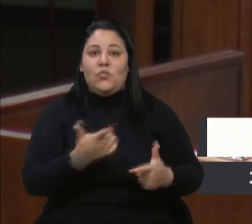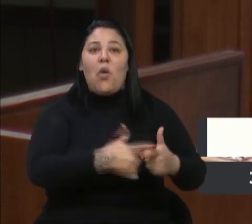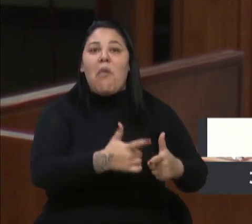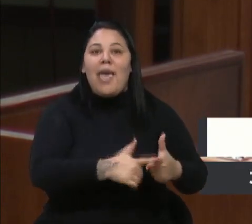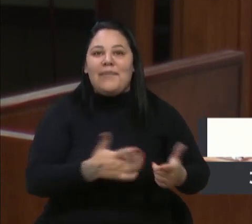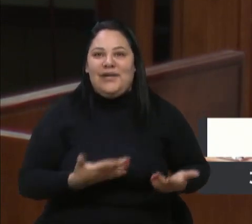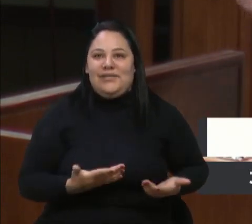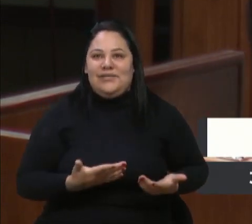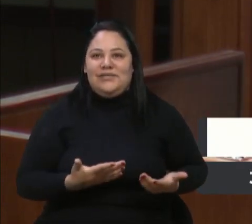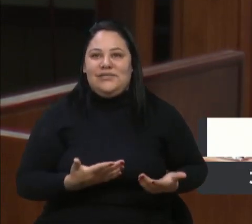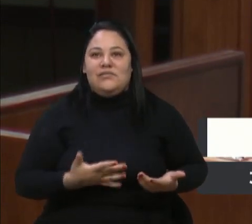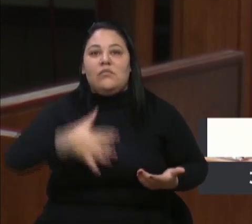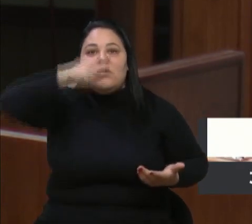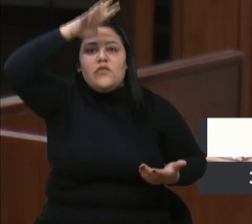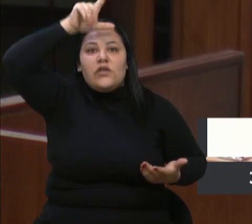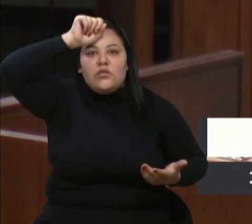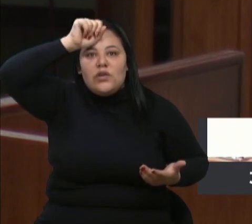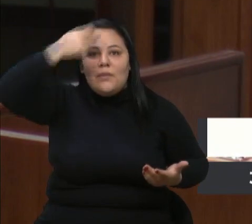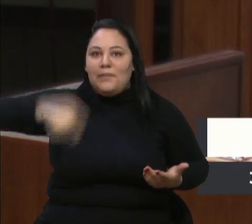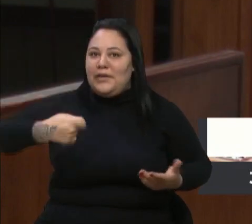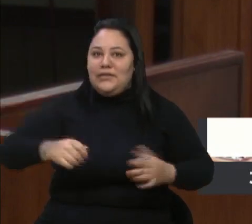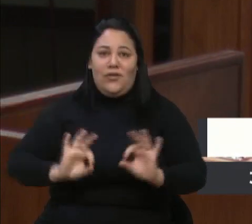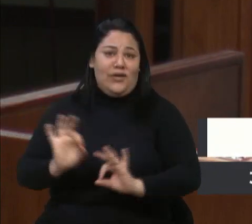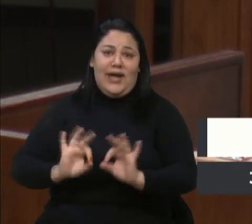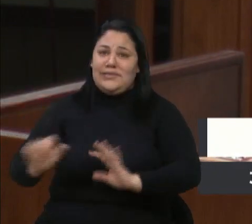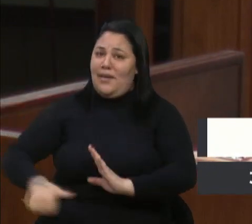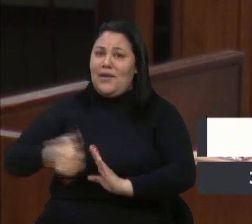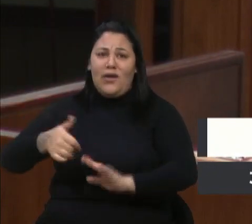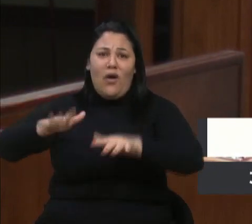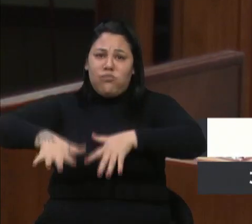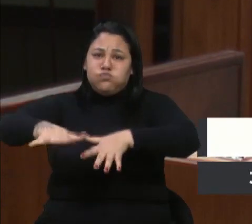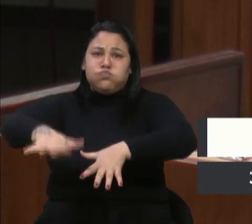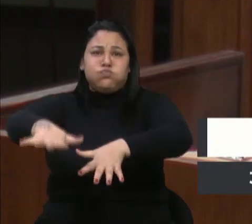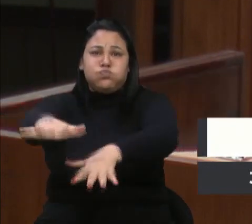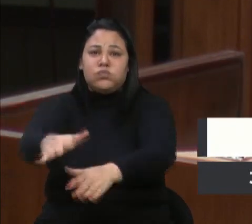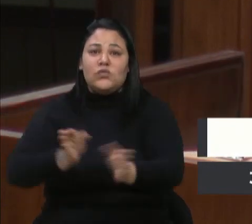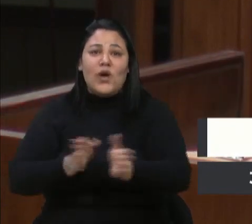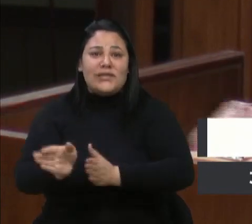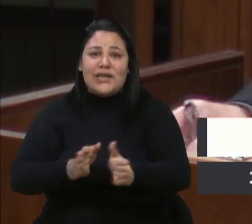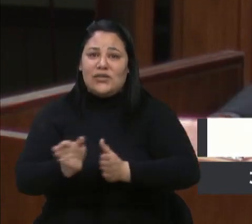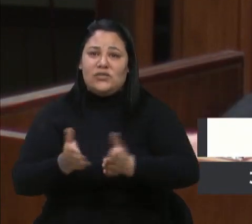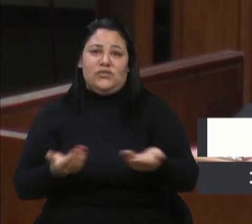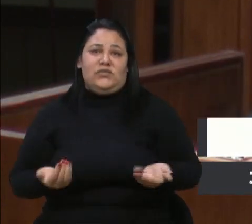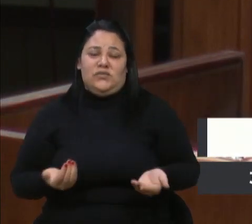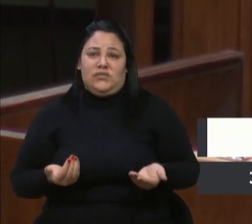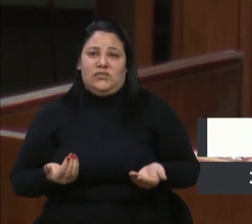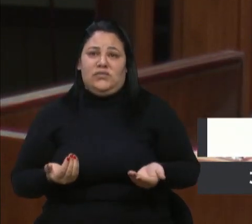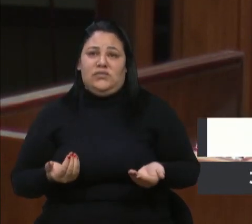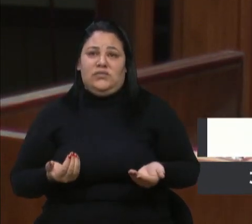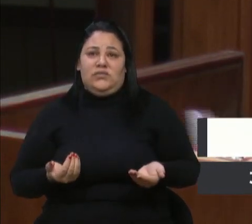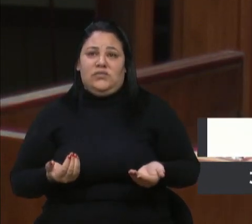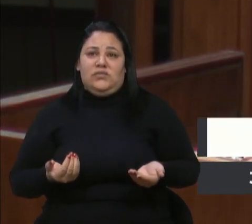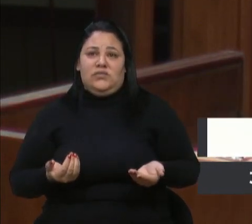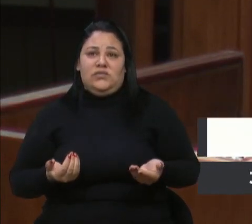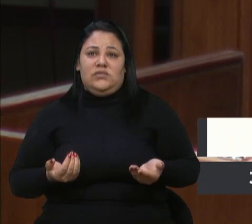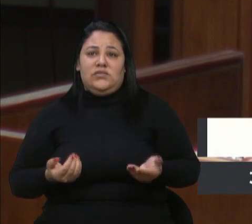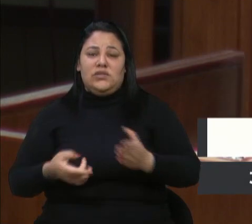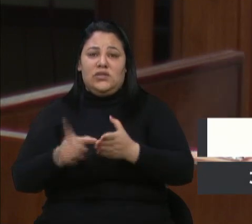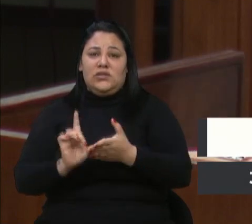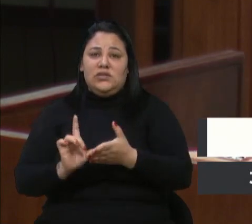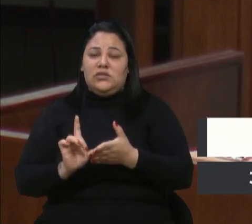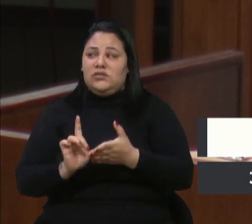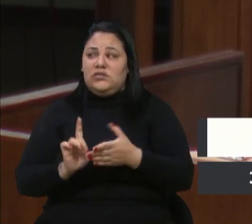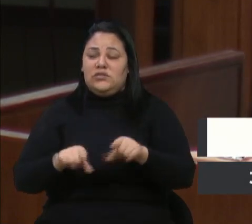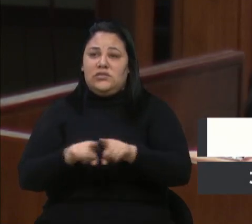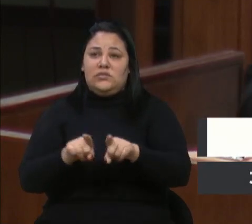A prefeitura precisa trabalhar nessa questão. Inclusive, antes de entrar aqui